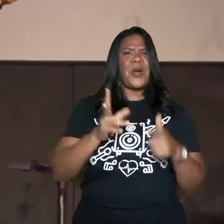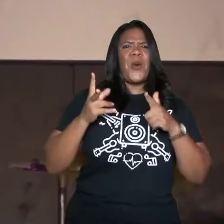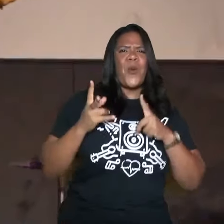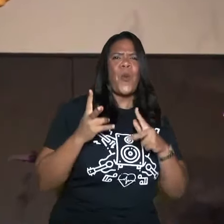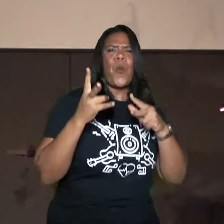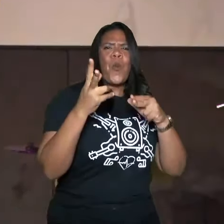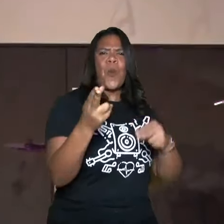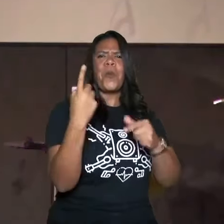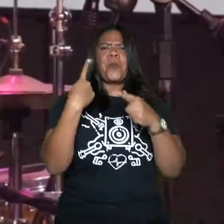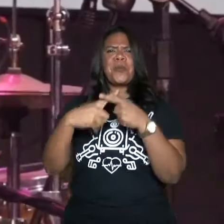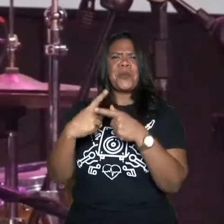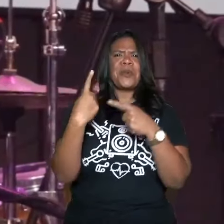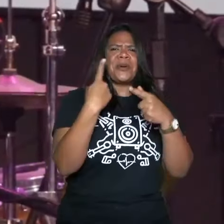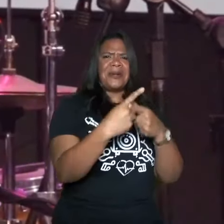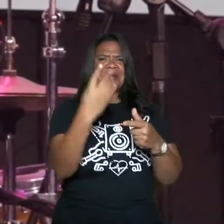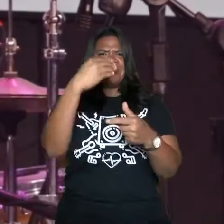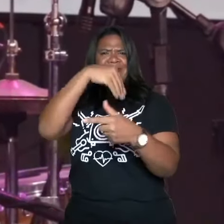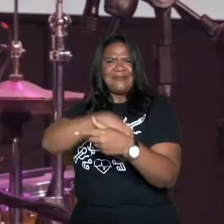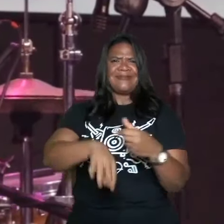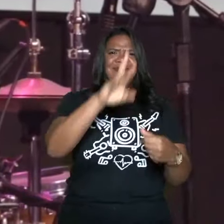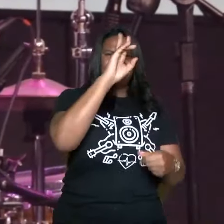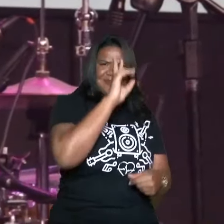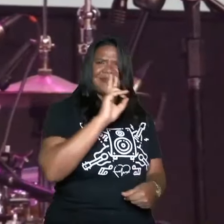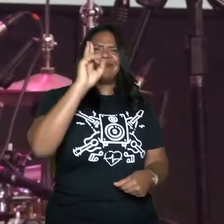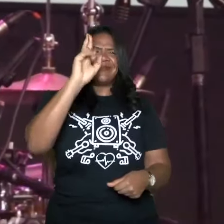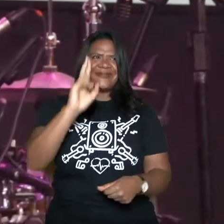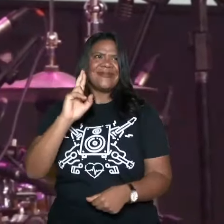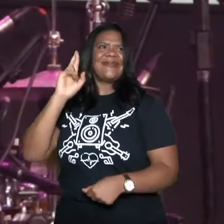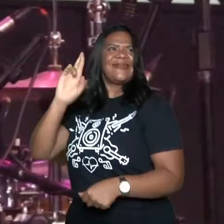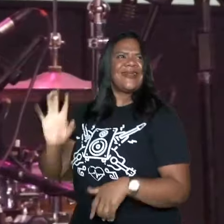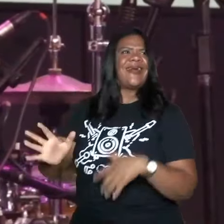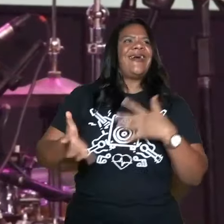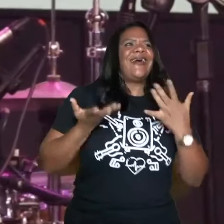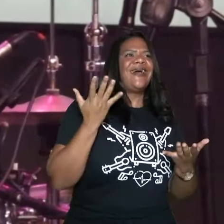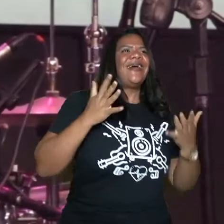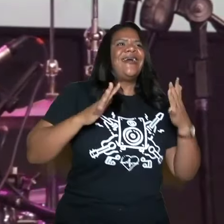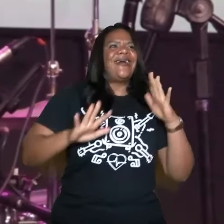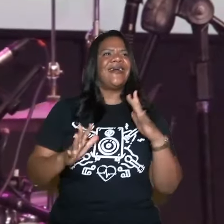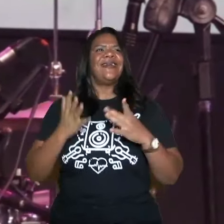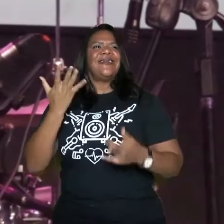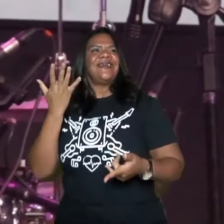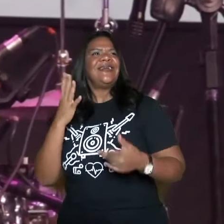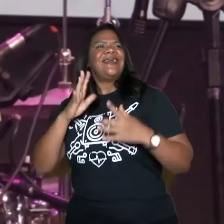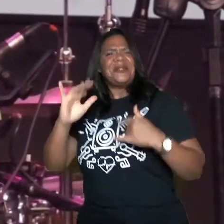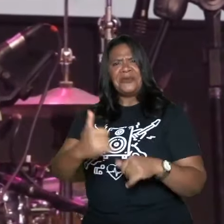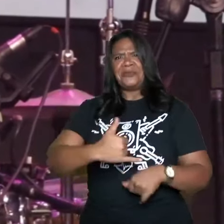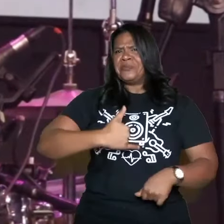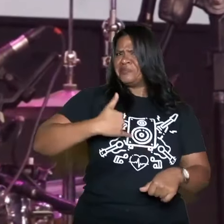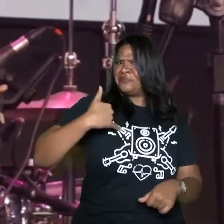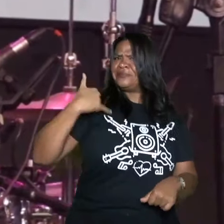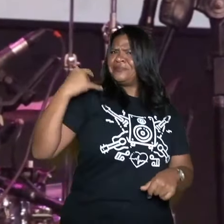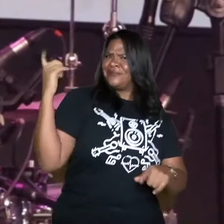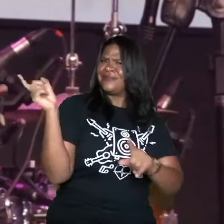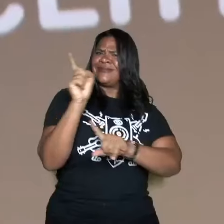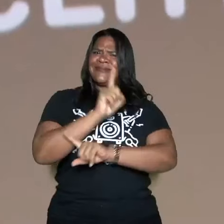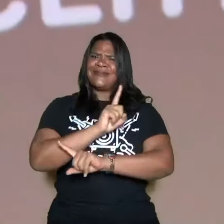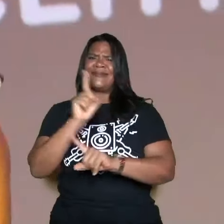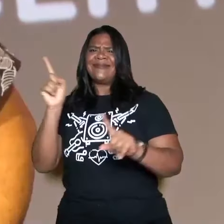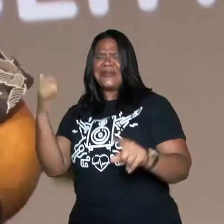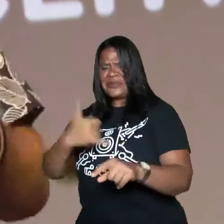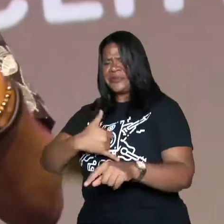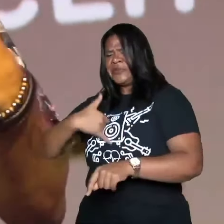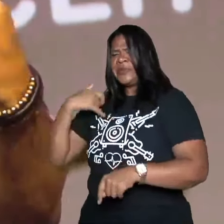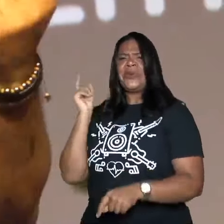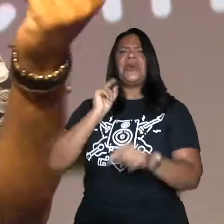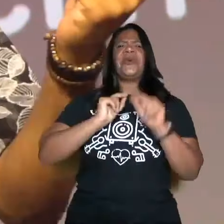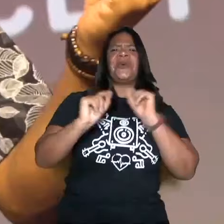conhece por dentro é meu Senhor. Esta é só vaidade, só vaidade, só vaidade,